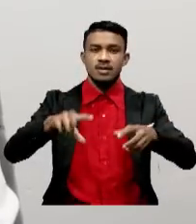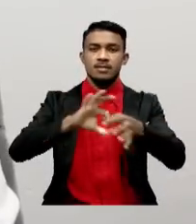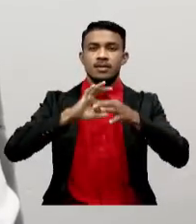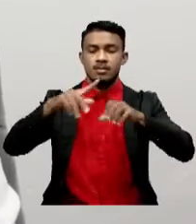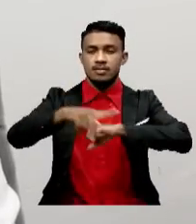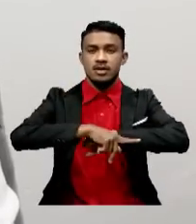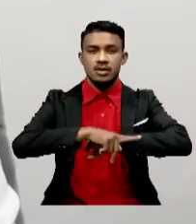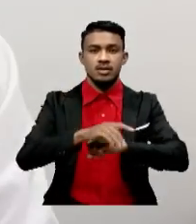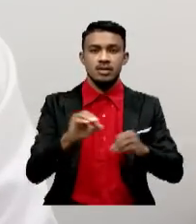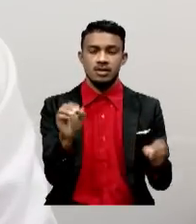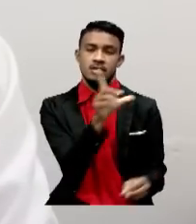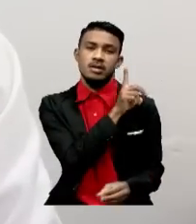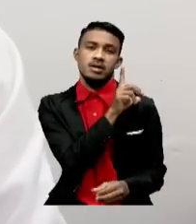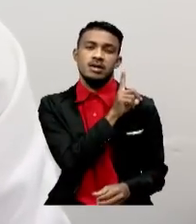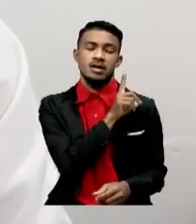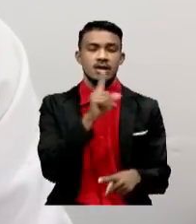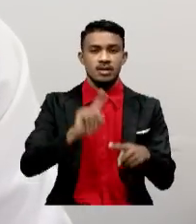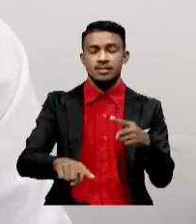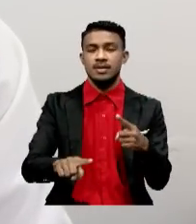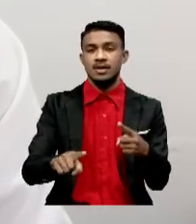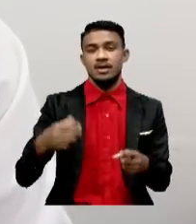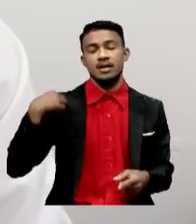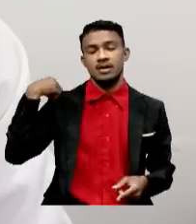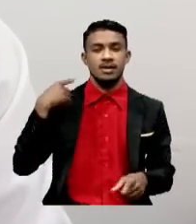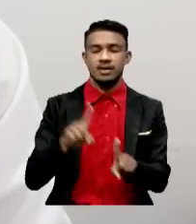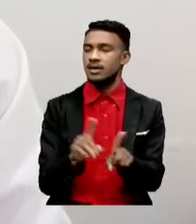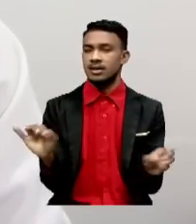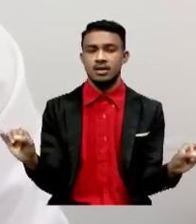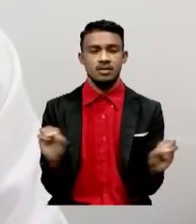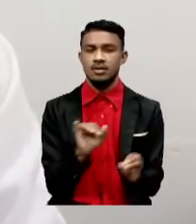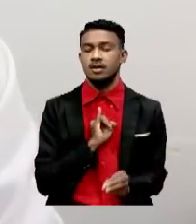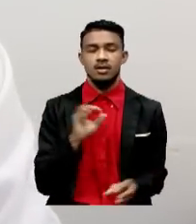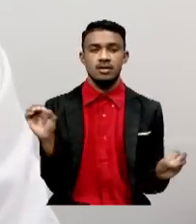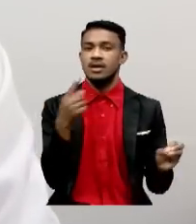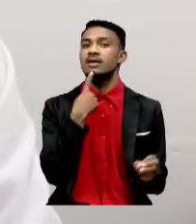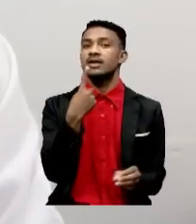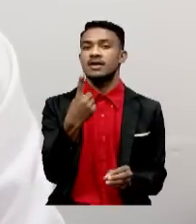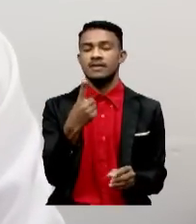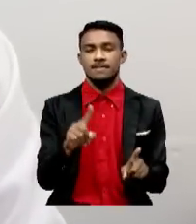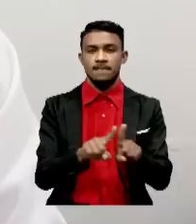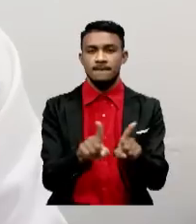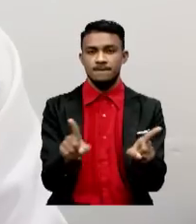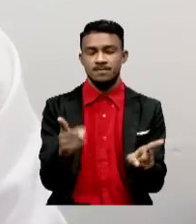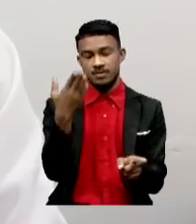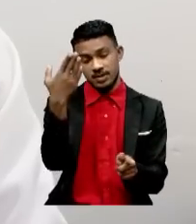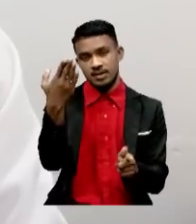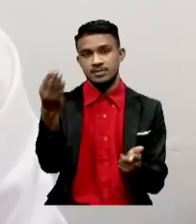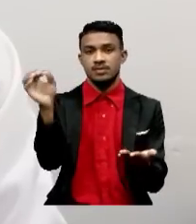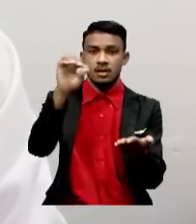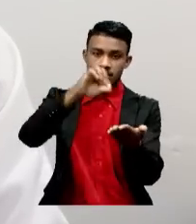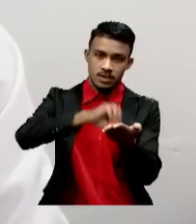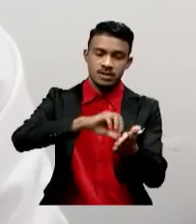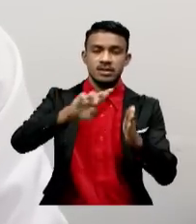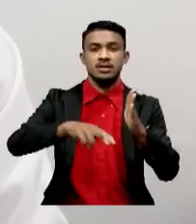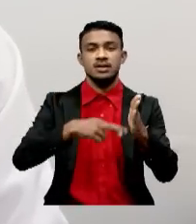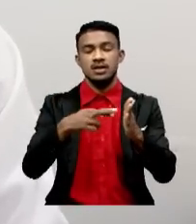deha kata lele bele kala bele. De bele sai presidente candidato ba presidente secretario. Desde ni prense requisito la